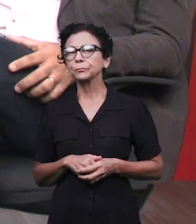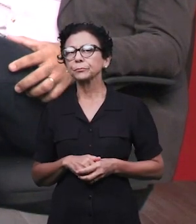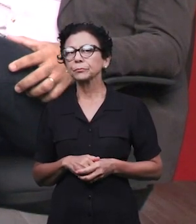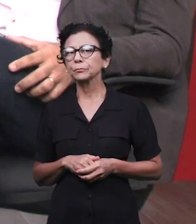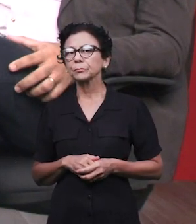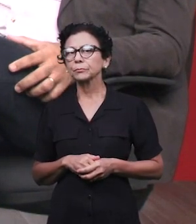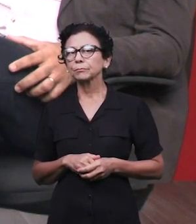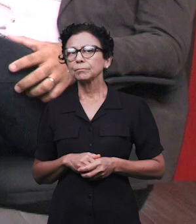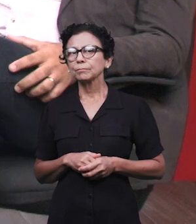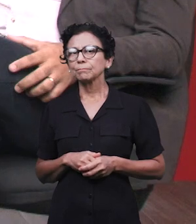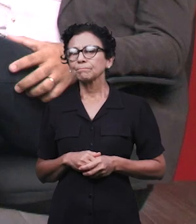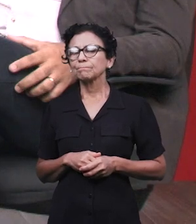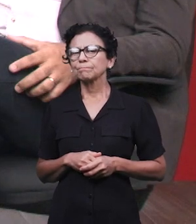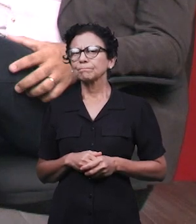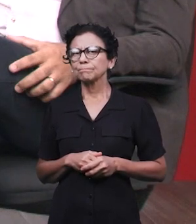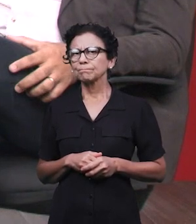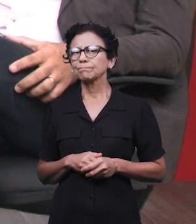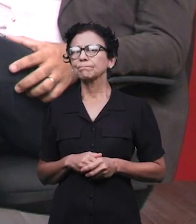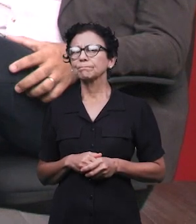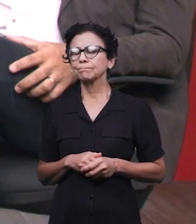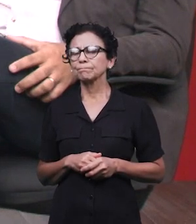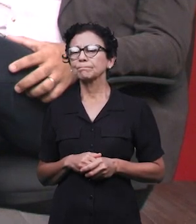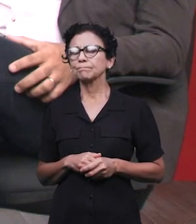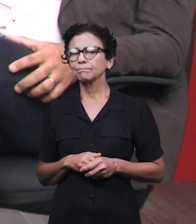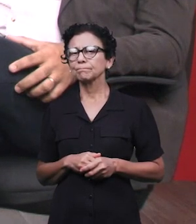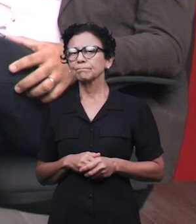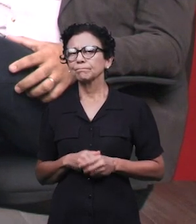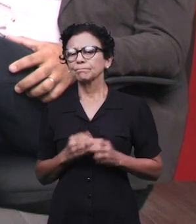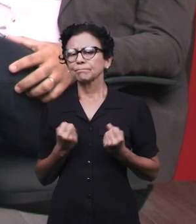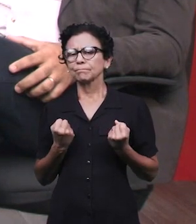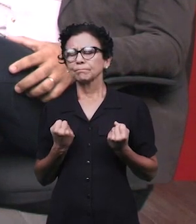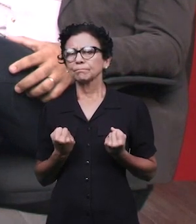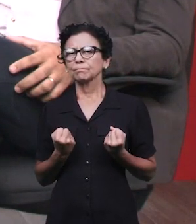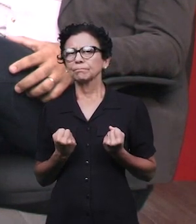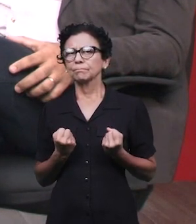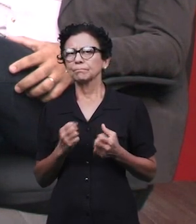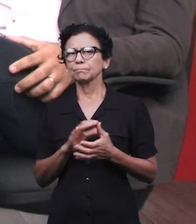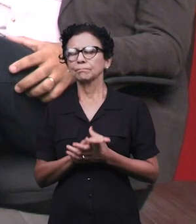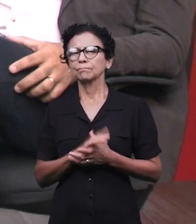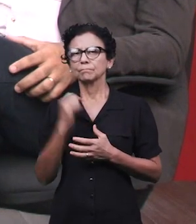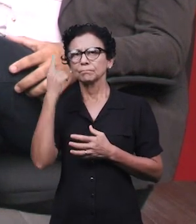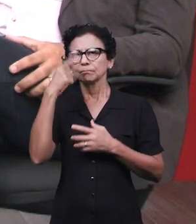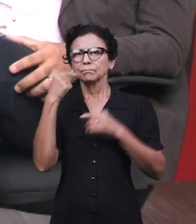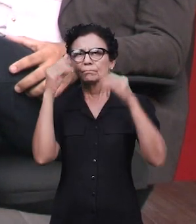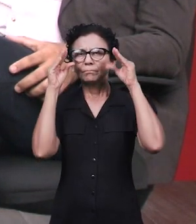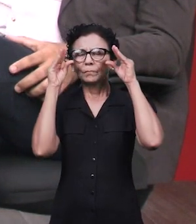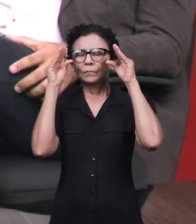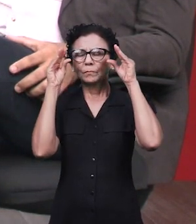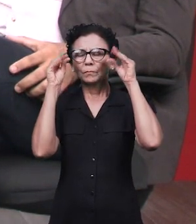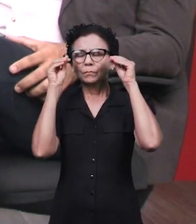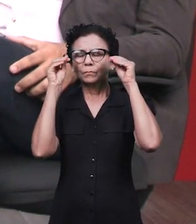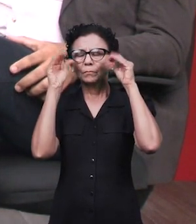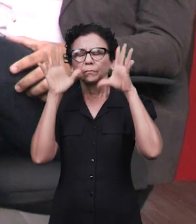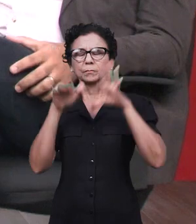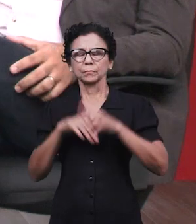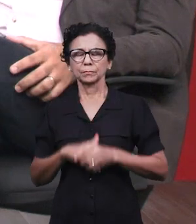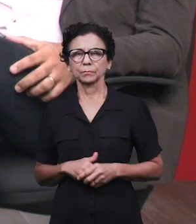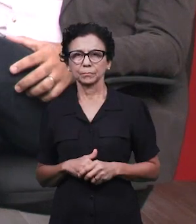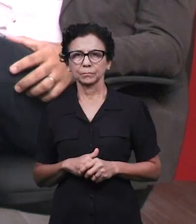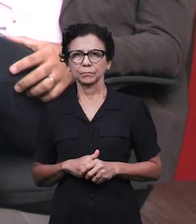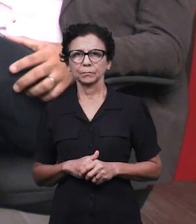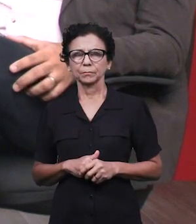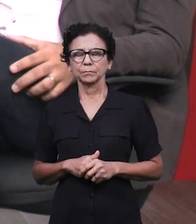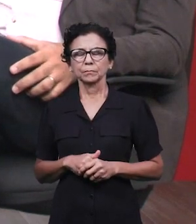pesadamente, e fecharam os olhos, para que nunca com os olhos